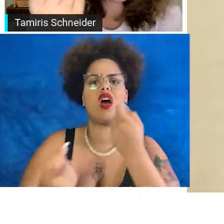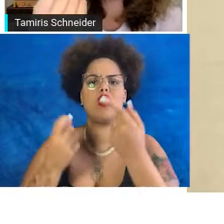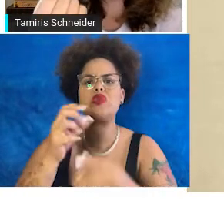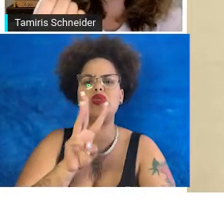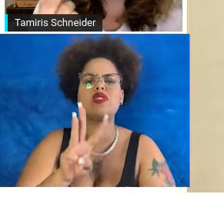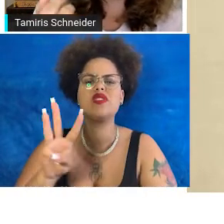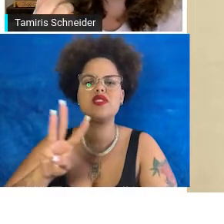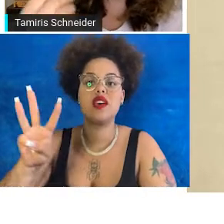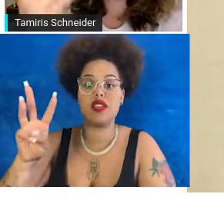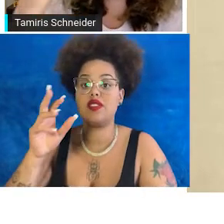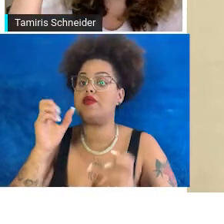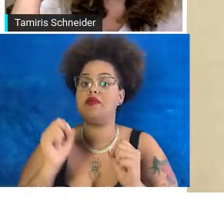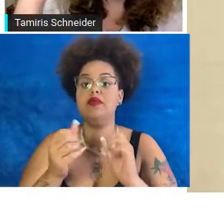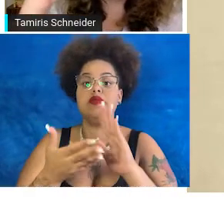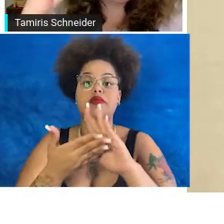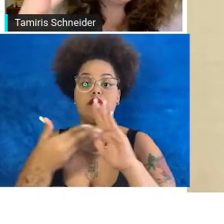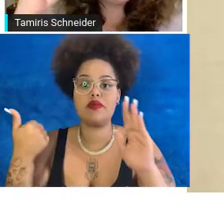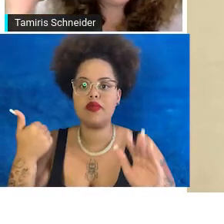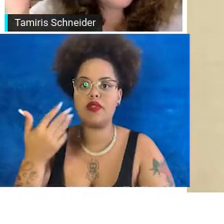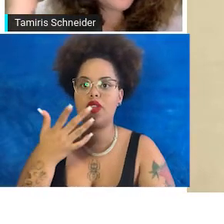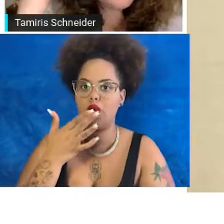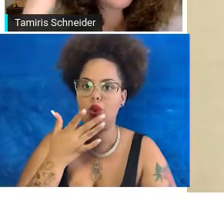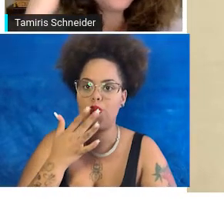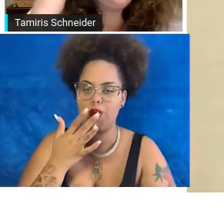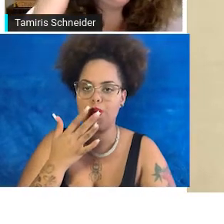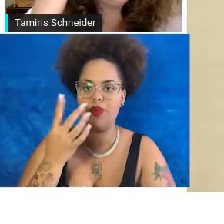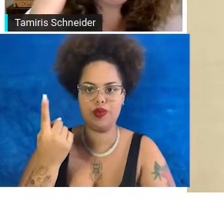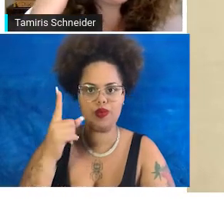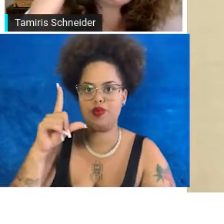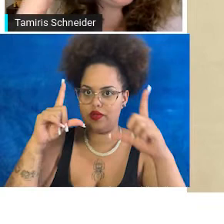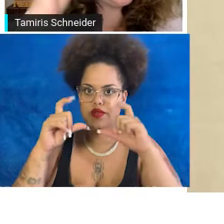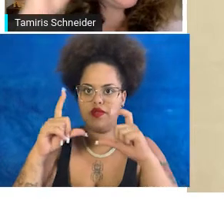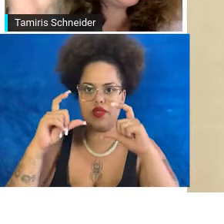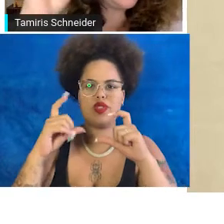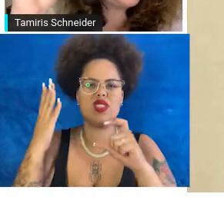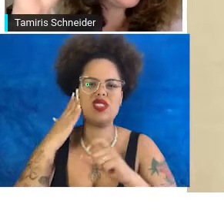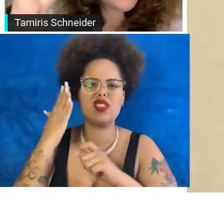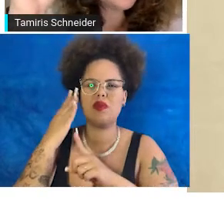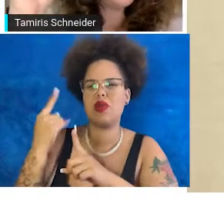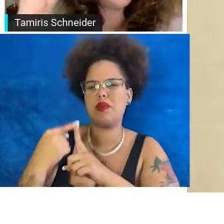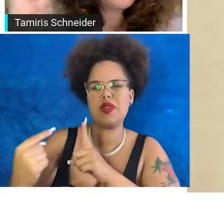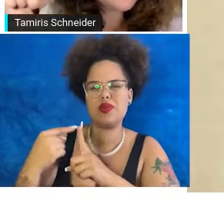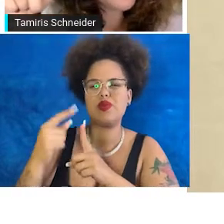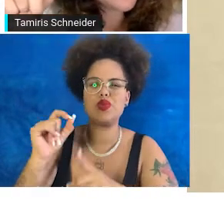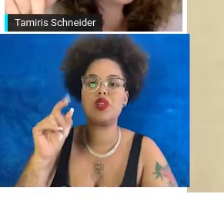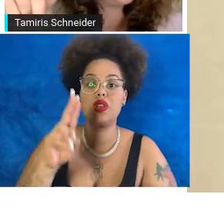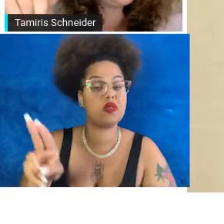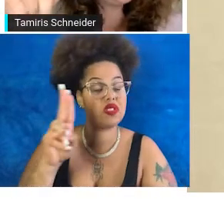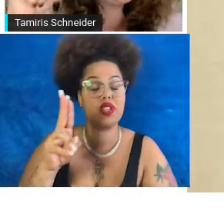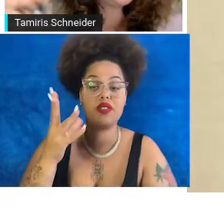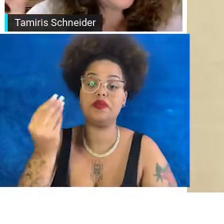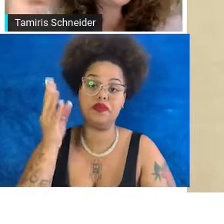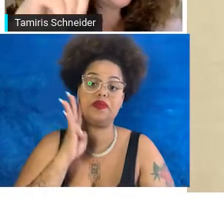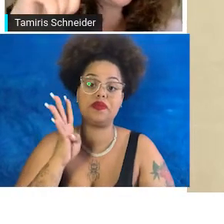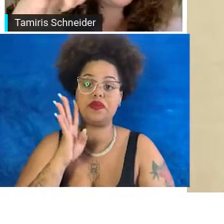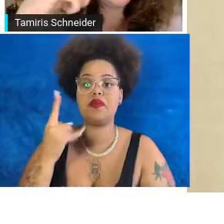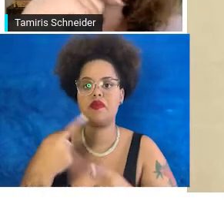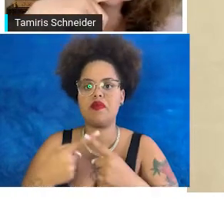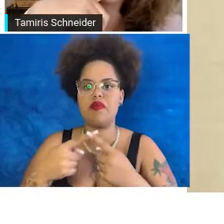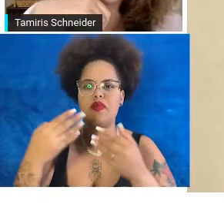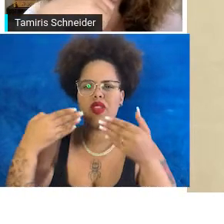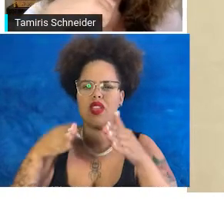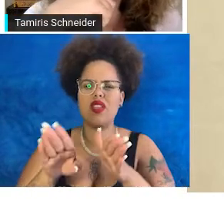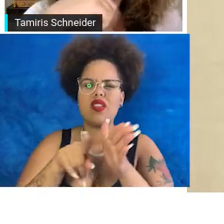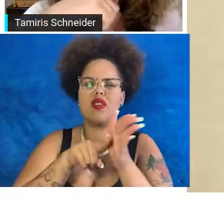gente pode retirar a cor de uma foto, né? Para saber mais ou menos o que é usado. É muito massa isso, porque entra naquela